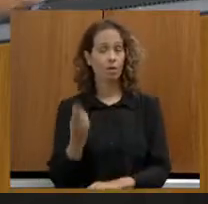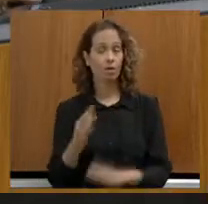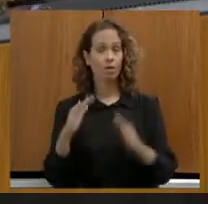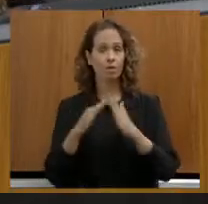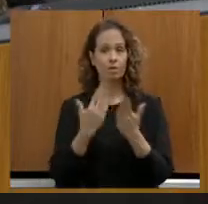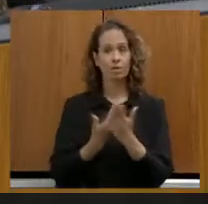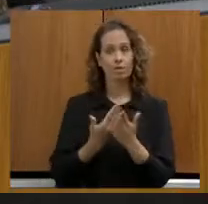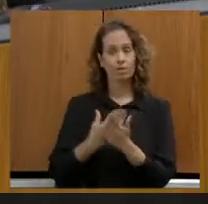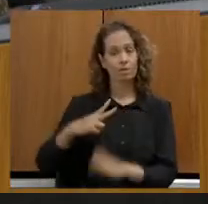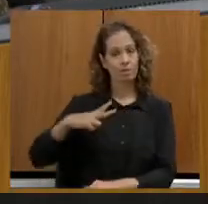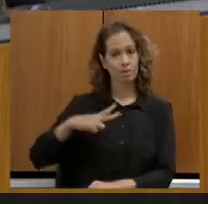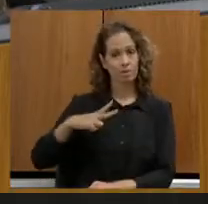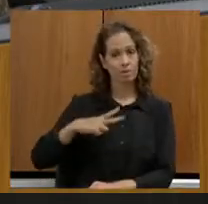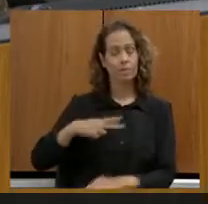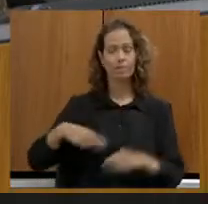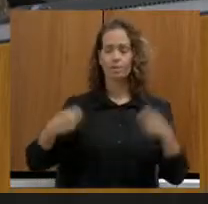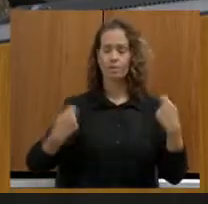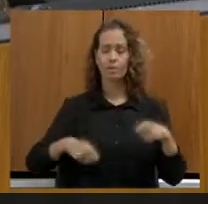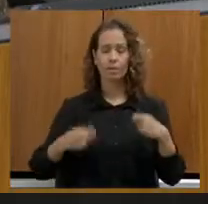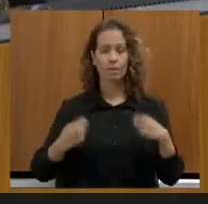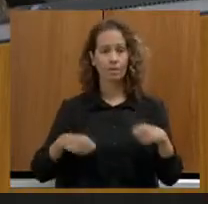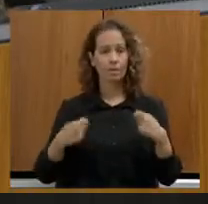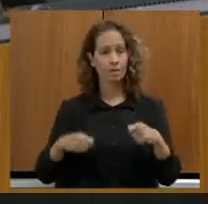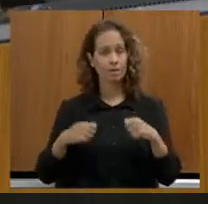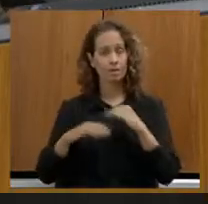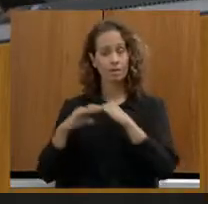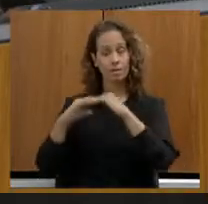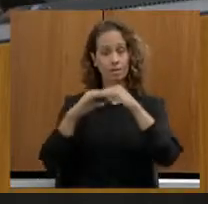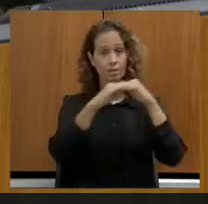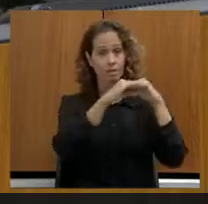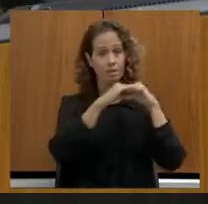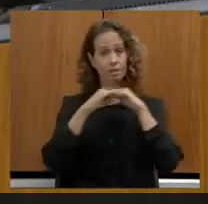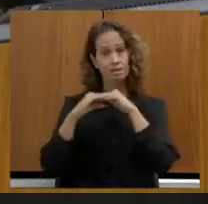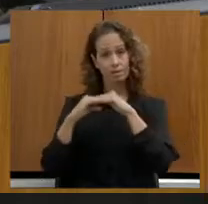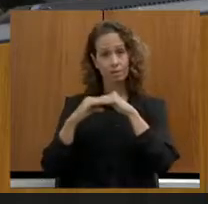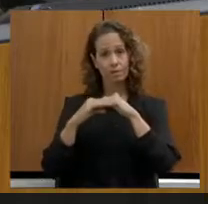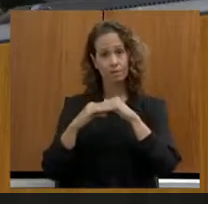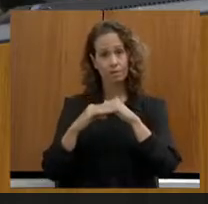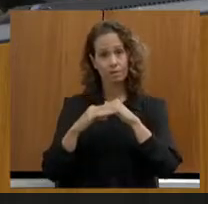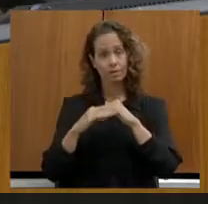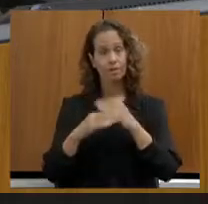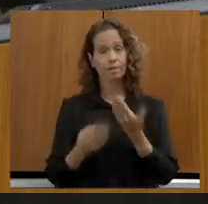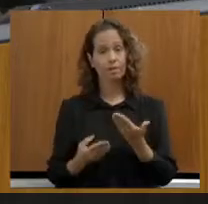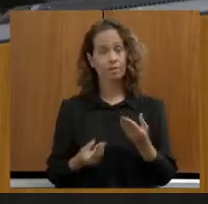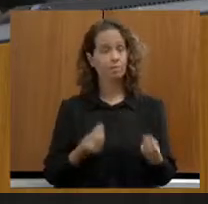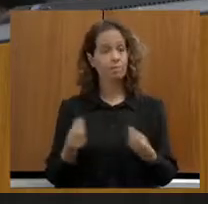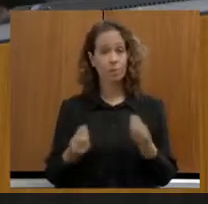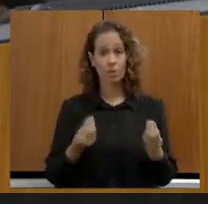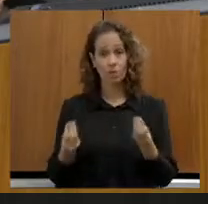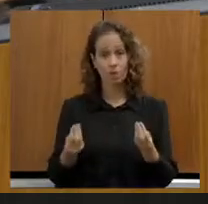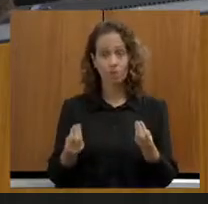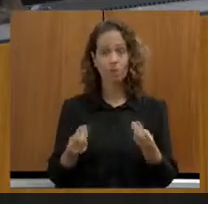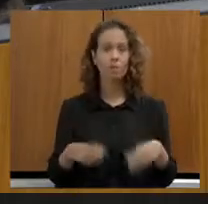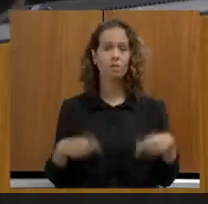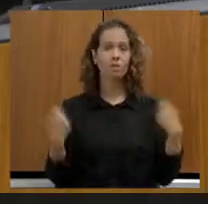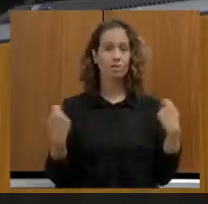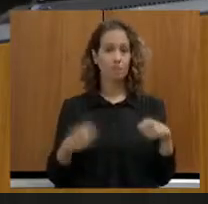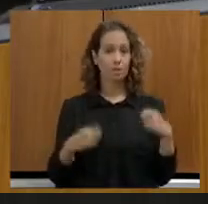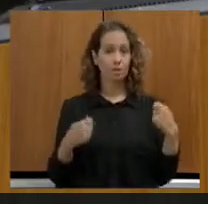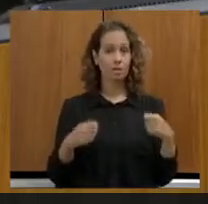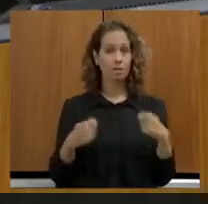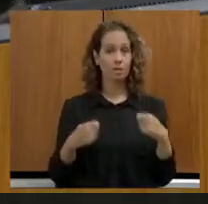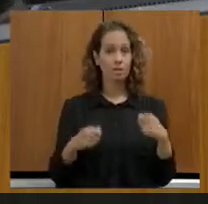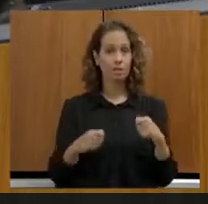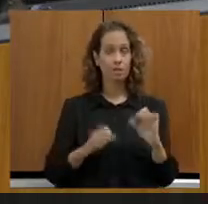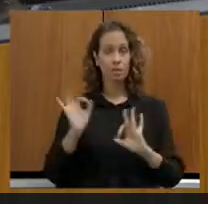privada precisam estar no mesmo nível E para isso nós precisamos de uma